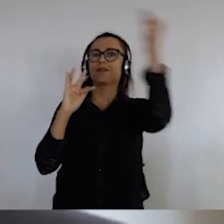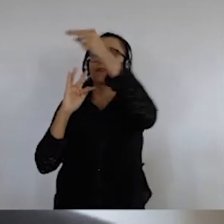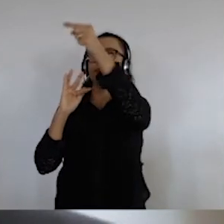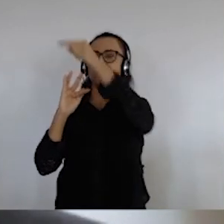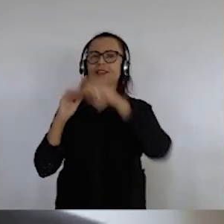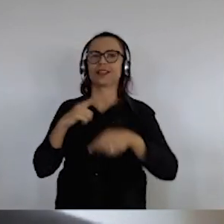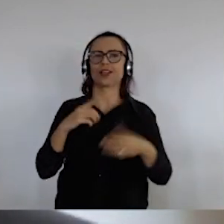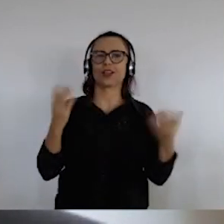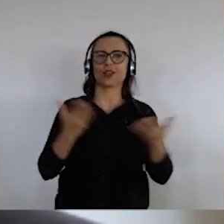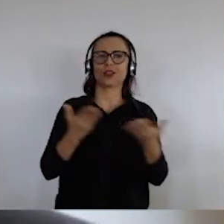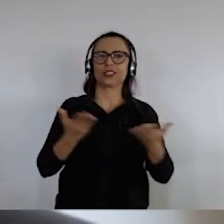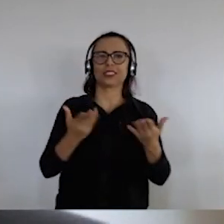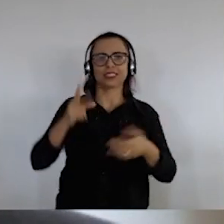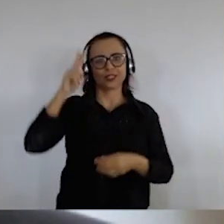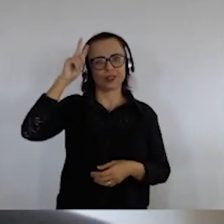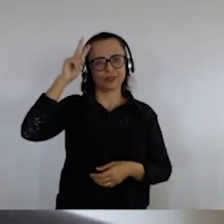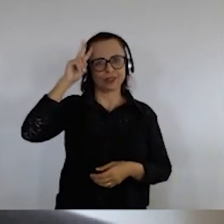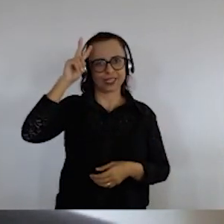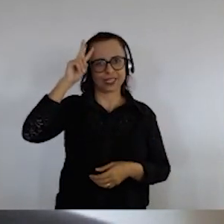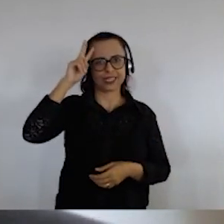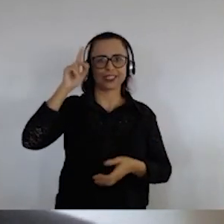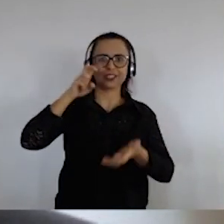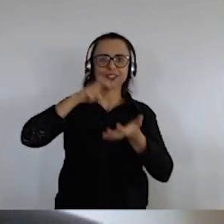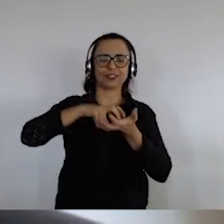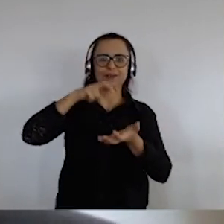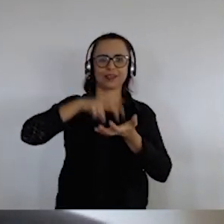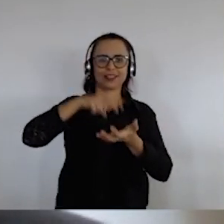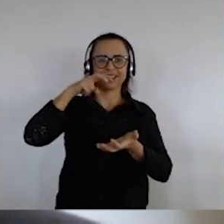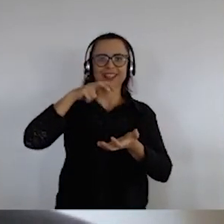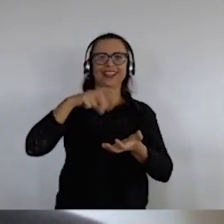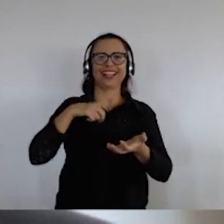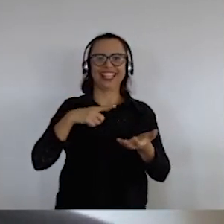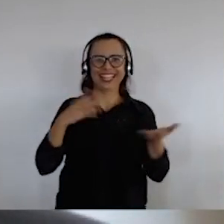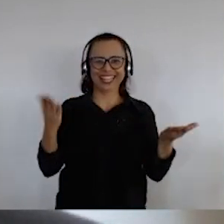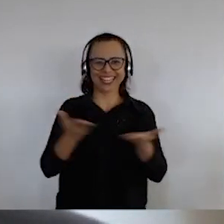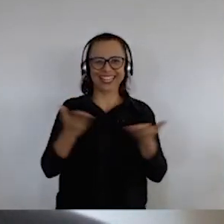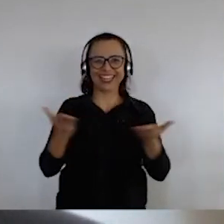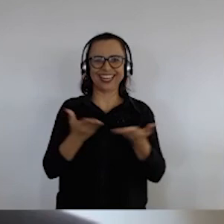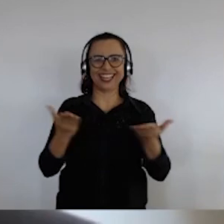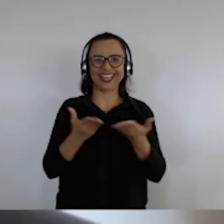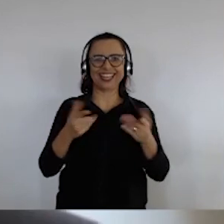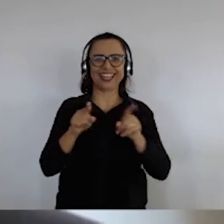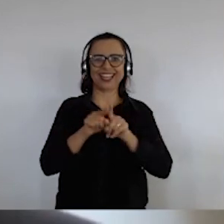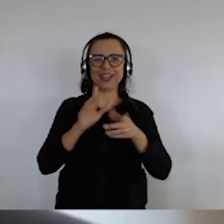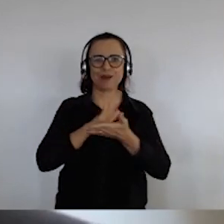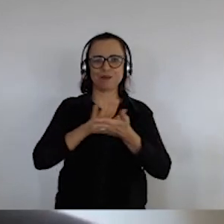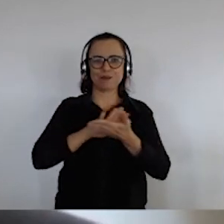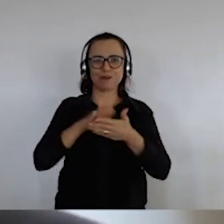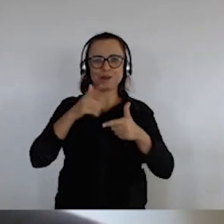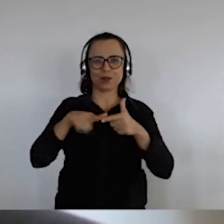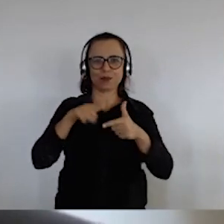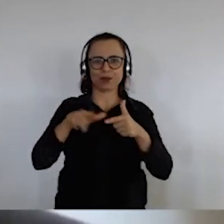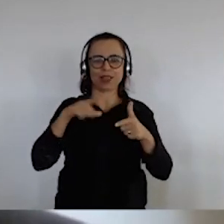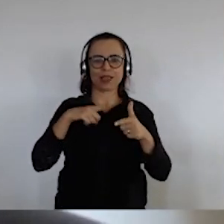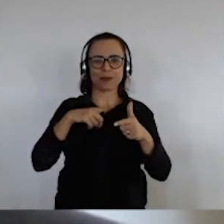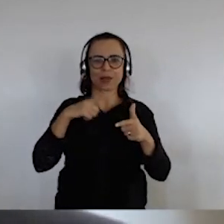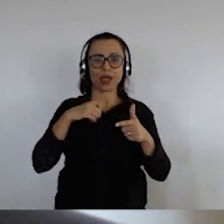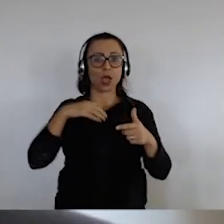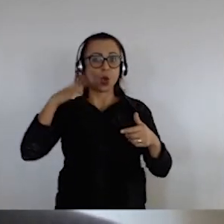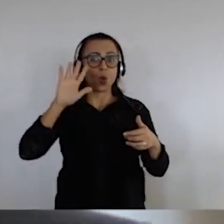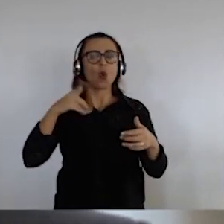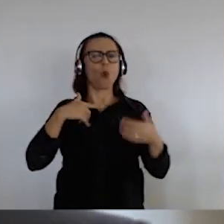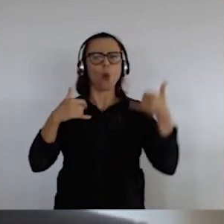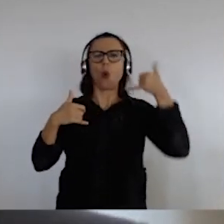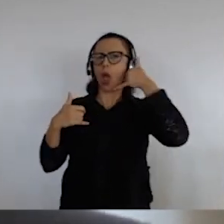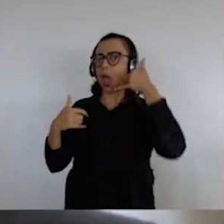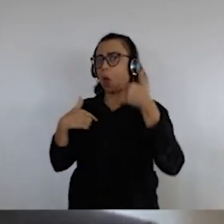hoje, segunda-feira de manhã, eu consegui falar com 5 desembargadores sem nenhum problema, 4 por telefone e 1